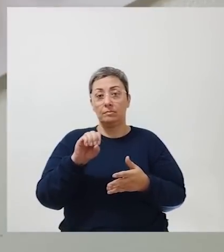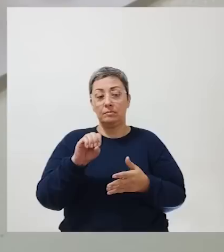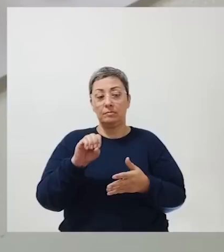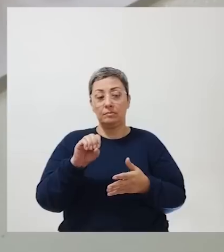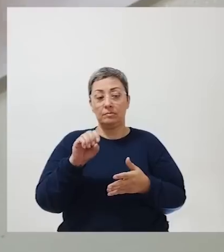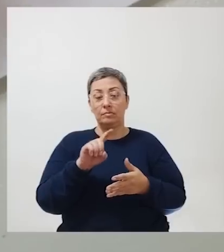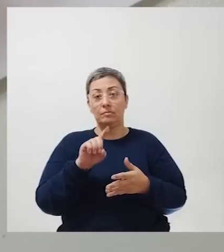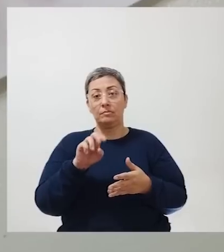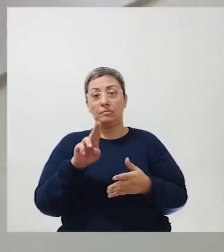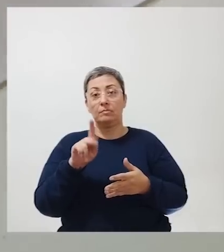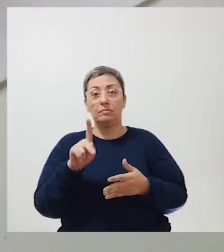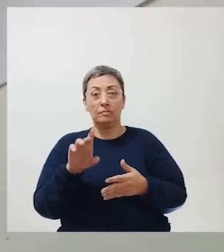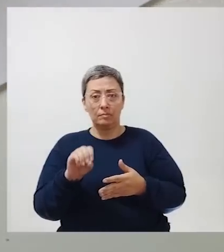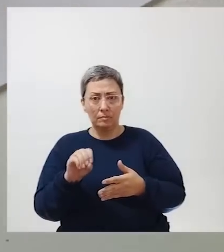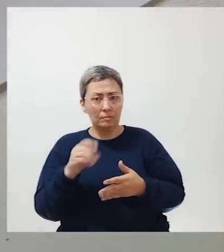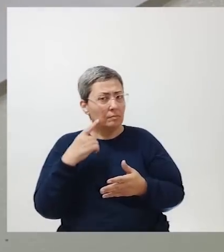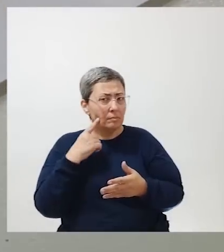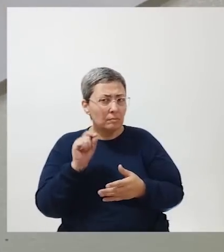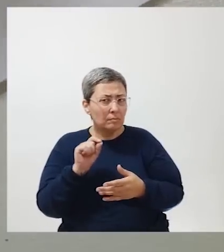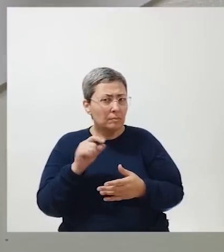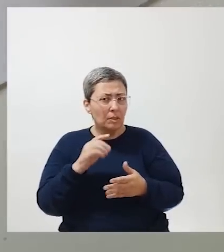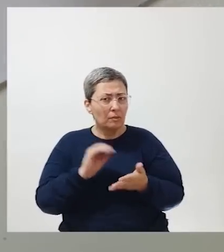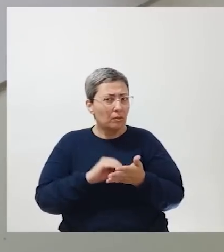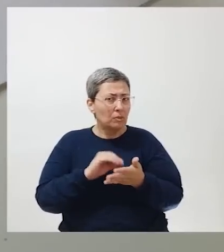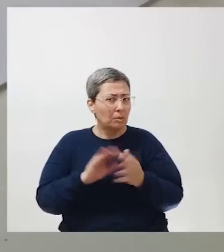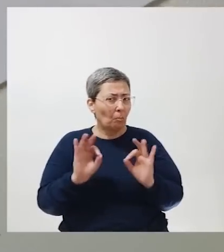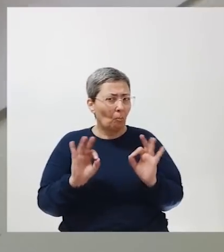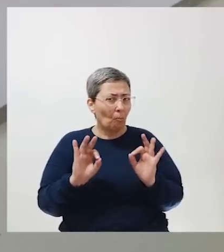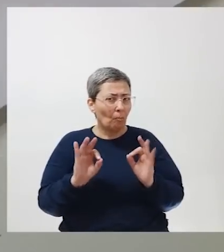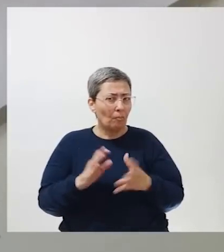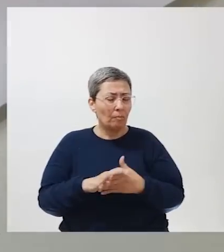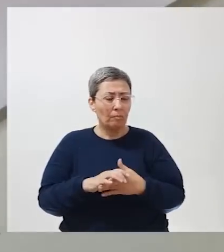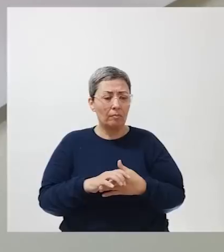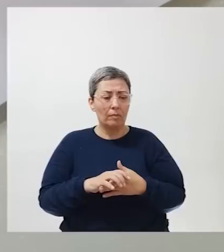Lego duplo. Não tá faltando nada aí, não?